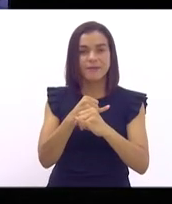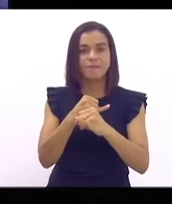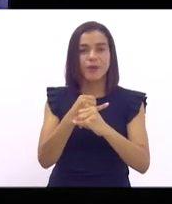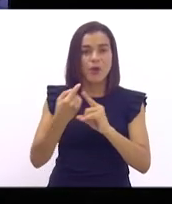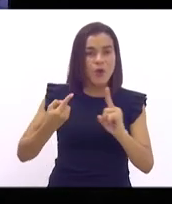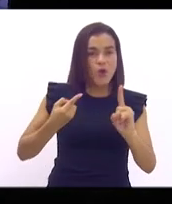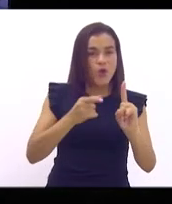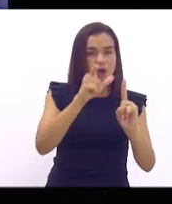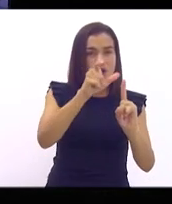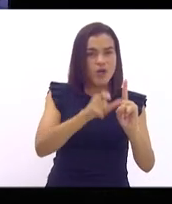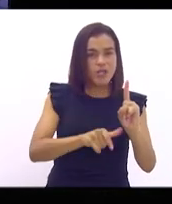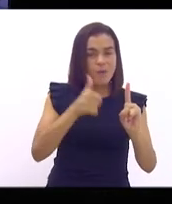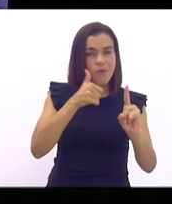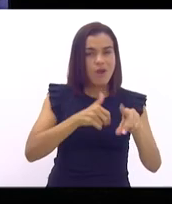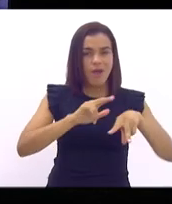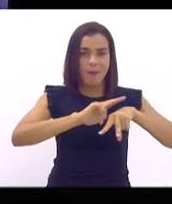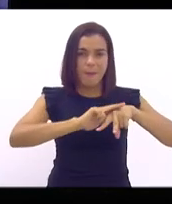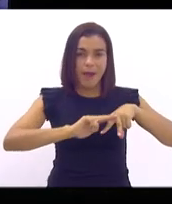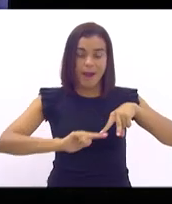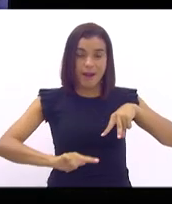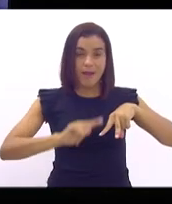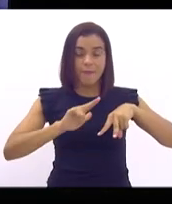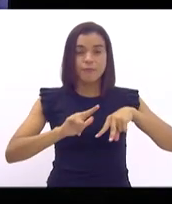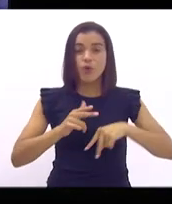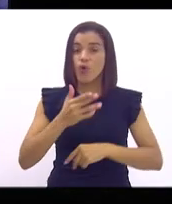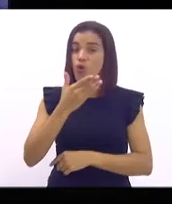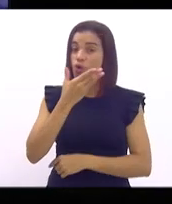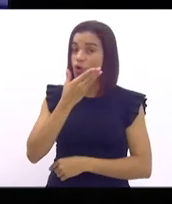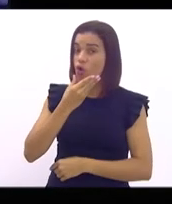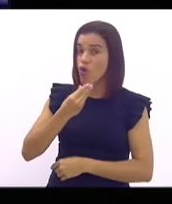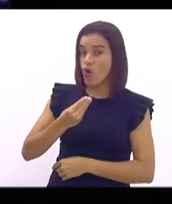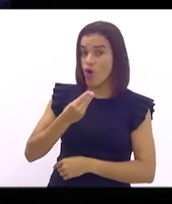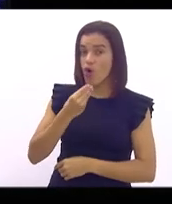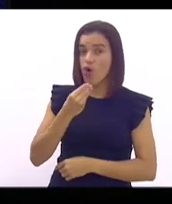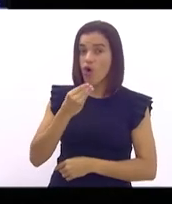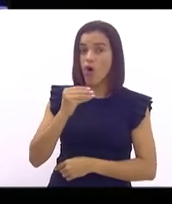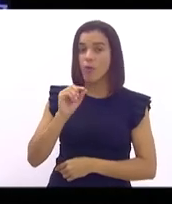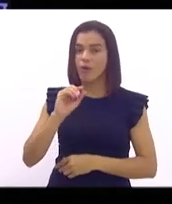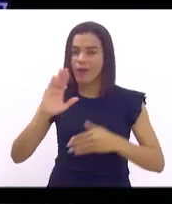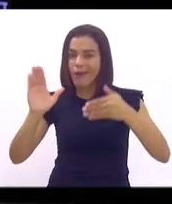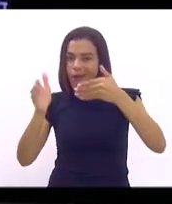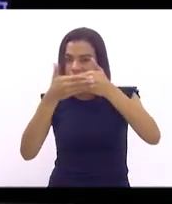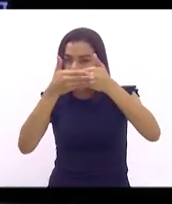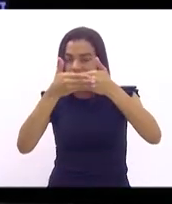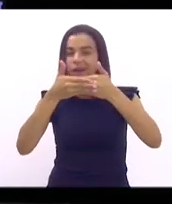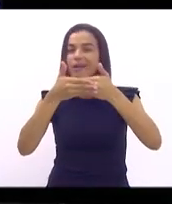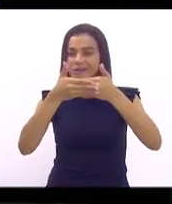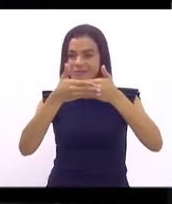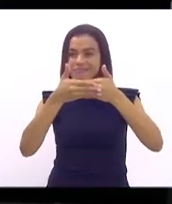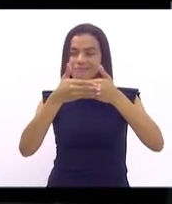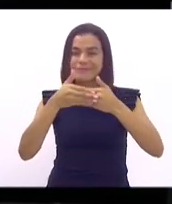contra mulheres. A gente percebe, né, os homens se valendo do anonimato, né?